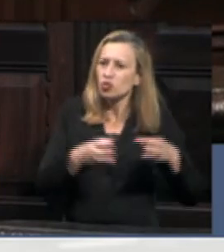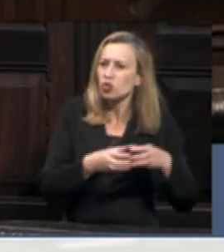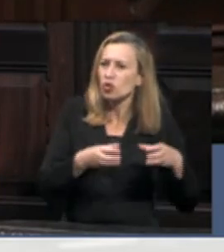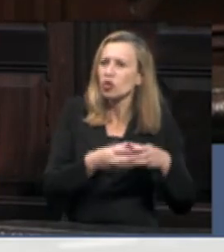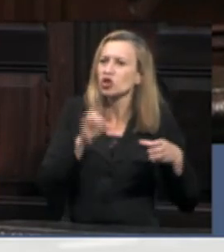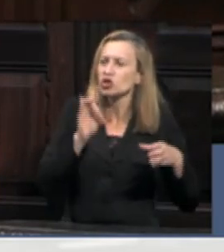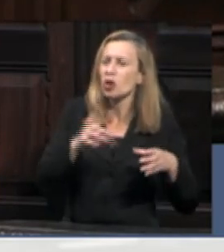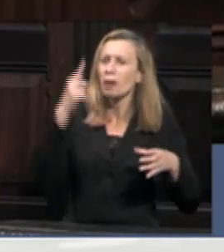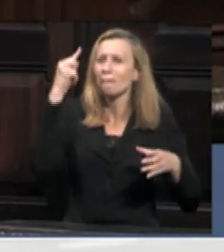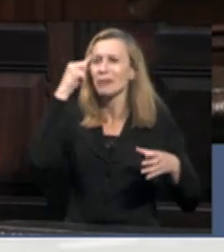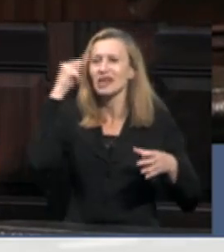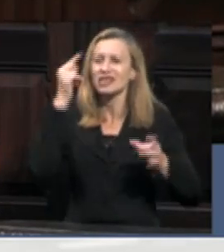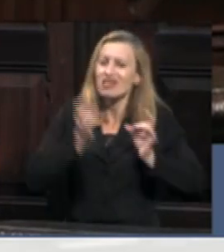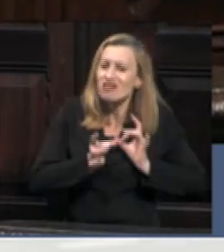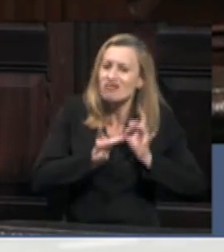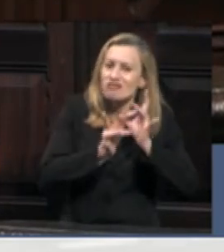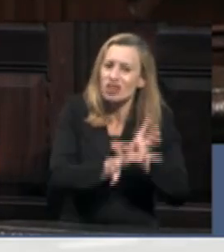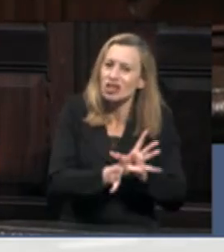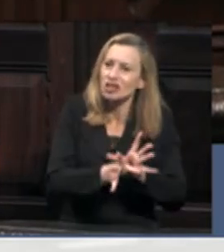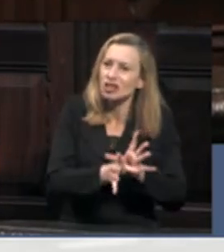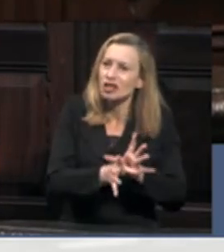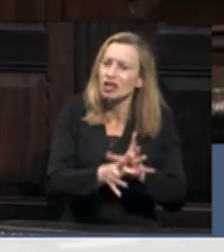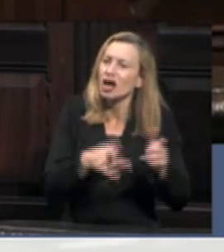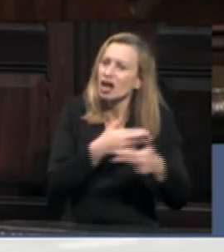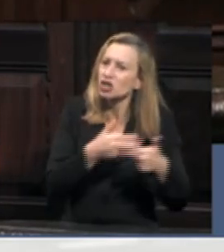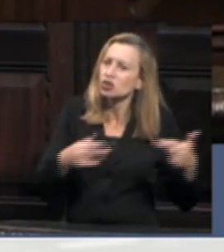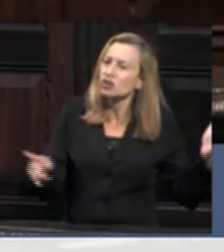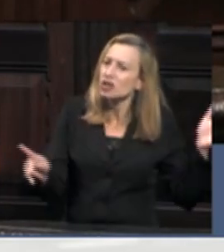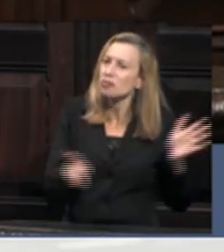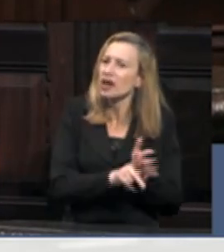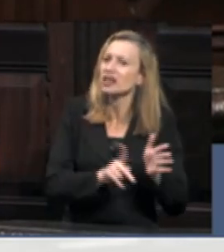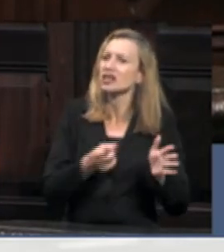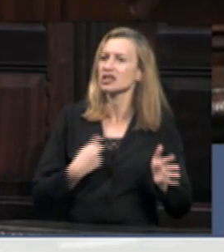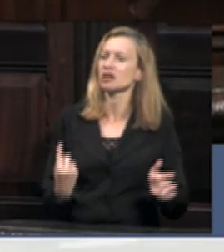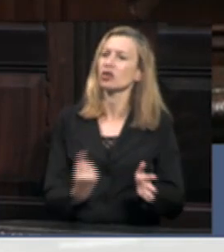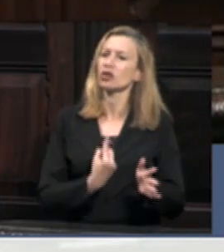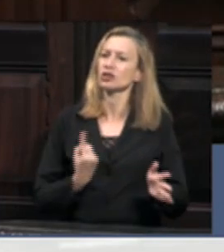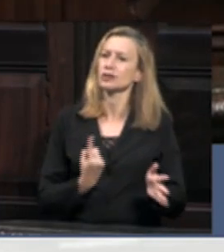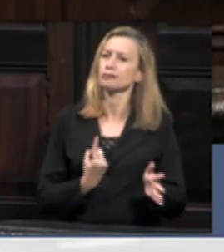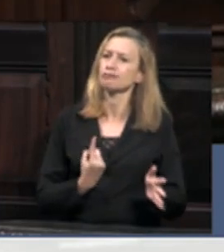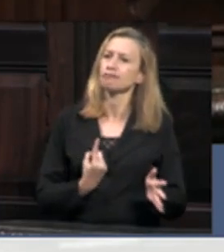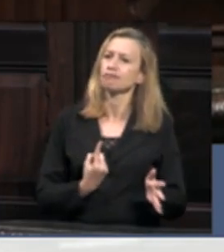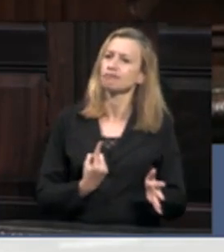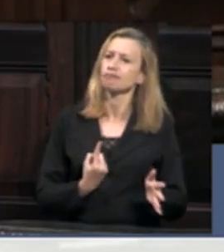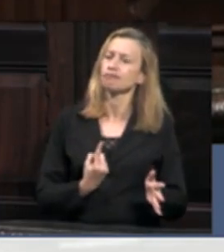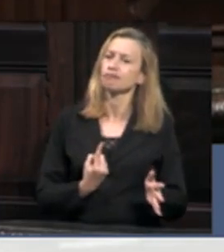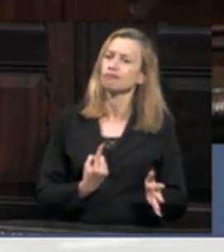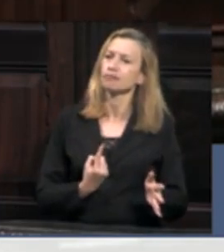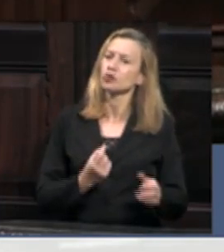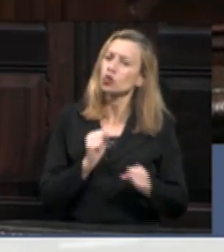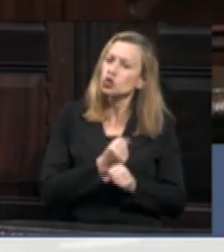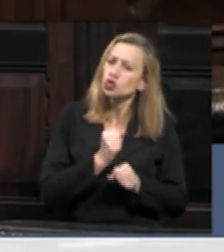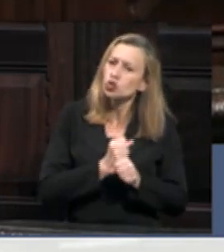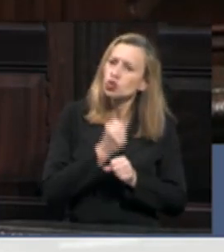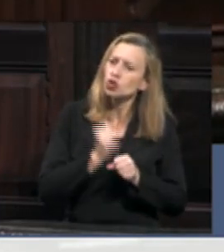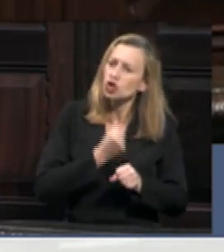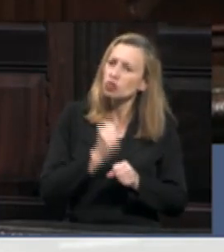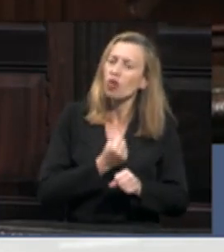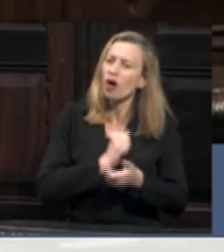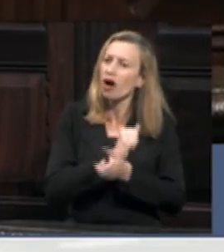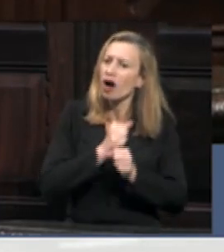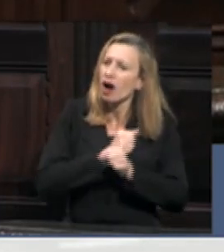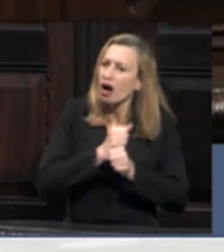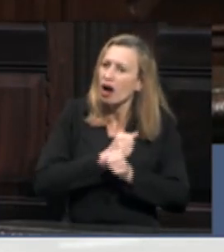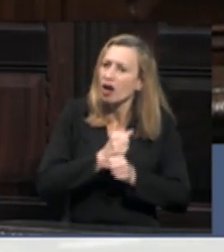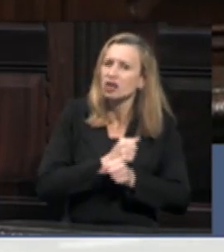em entregar aquilo tudo que gerações de brasileiros construíram. As universidades